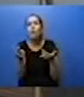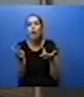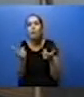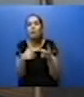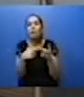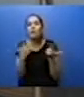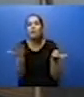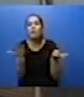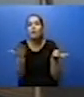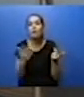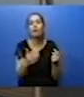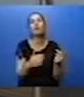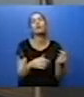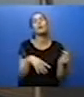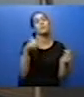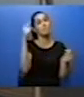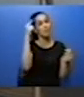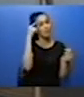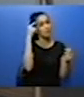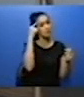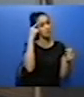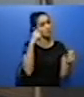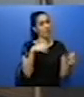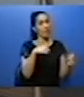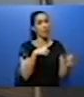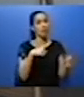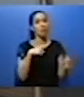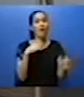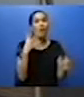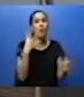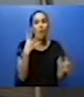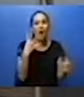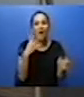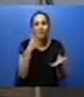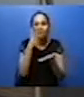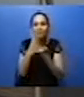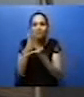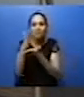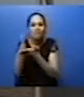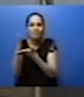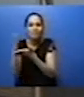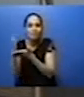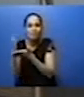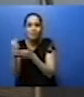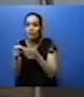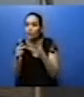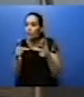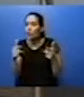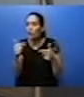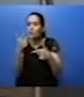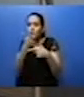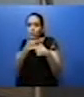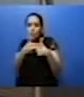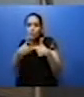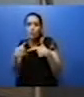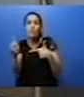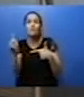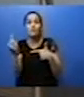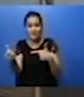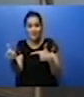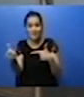eu tenho quatro partes de ao que foi dividido em seis oi e essa mesma